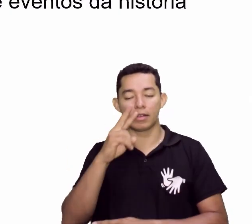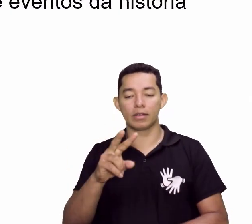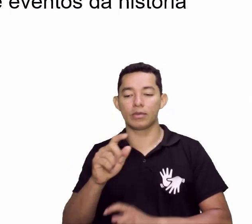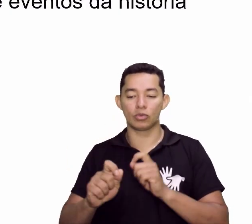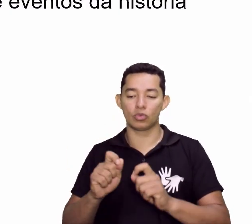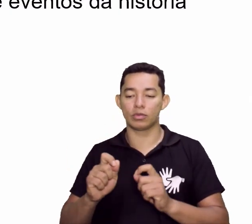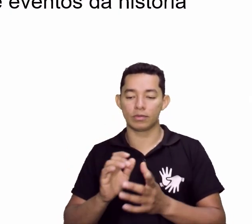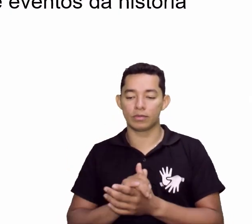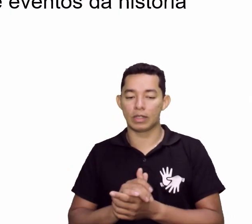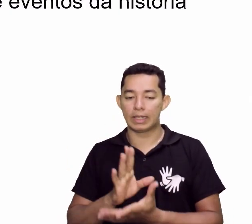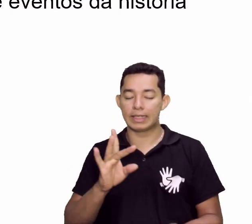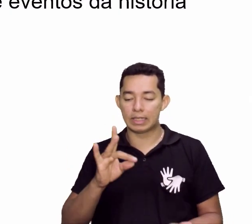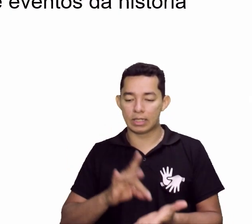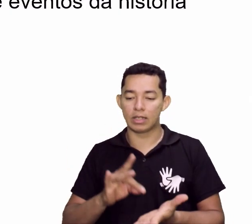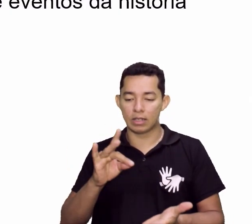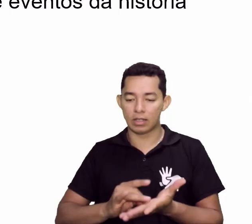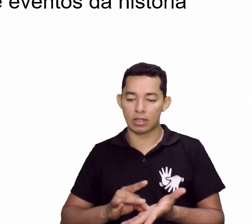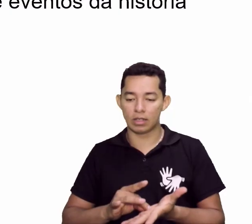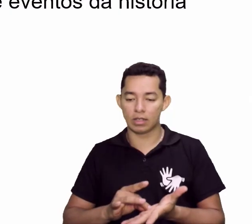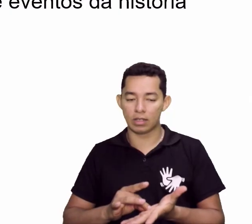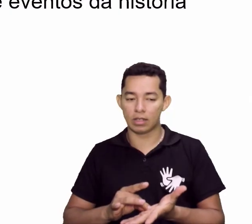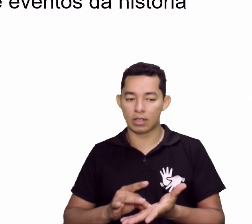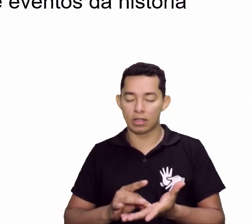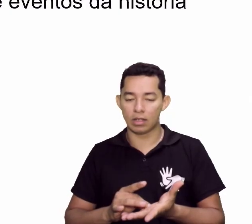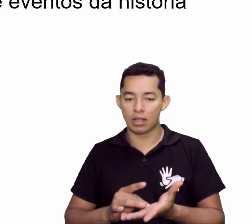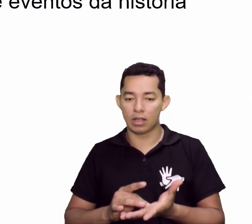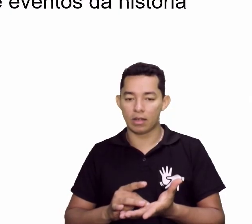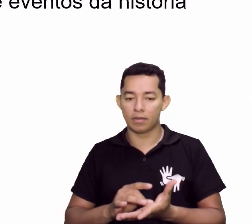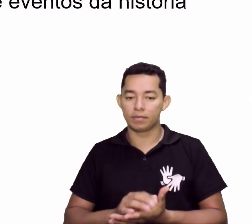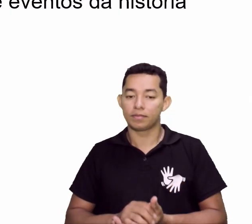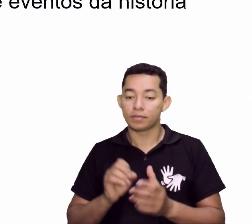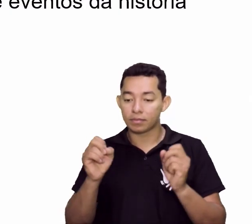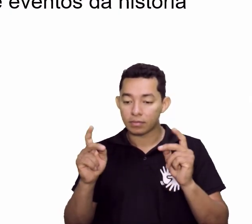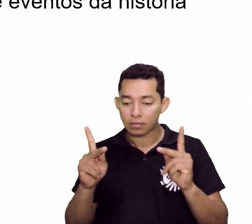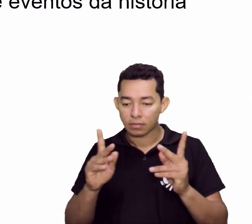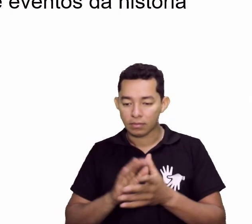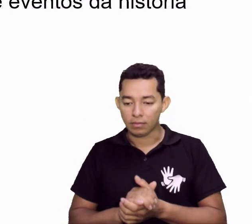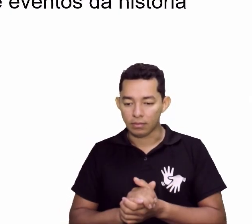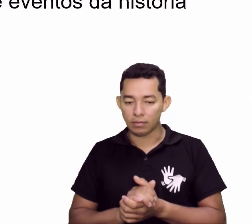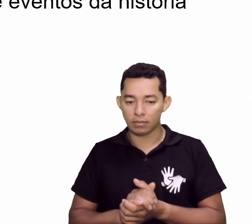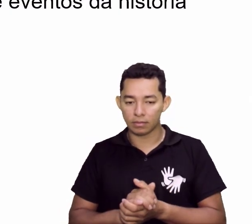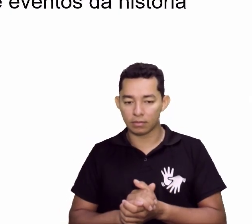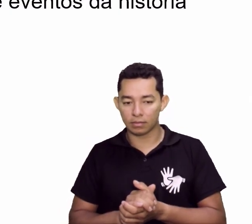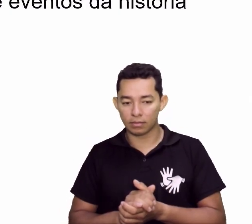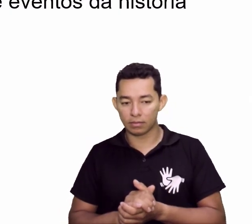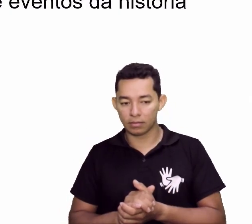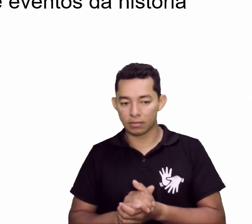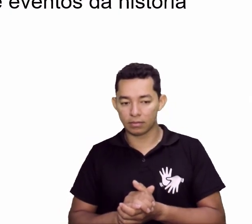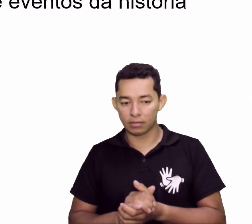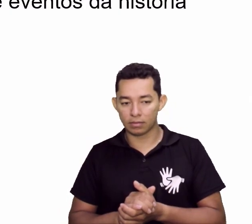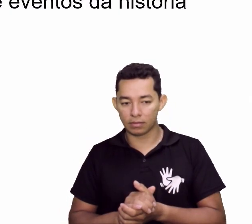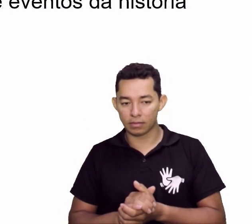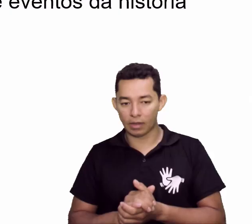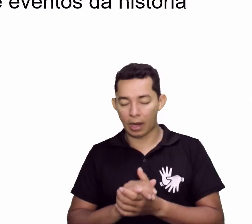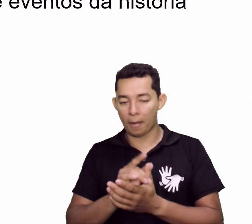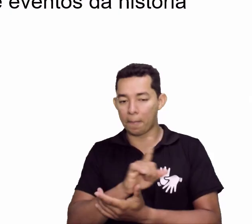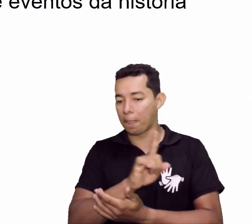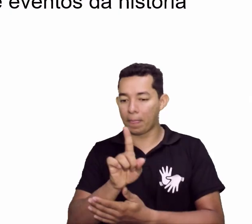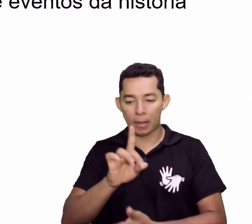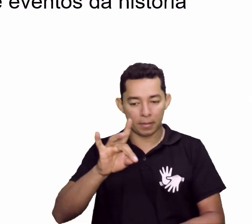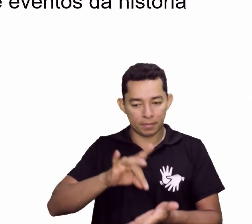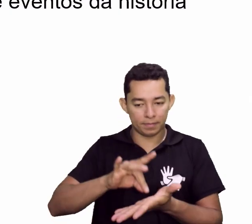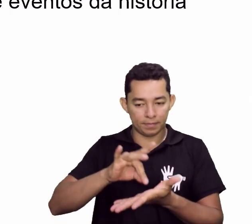está realmente satisfatório, ok? Então, fatos não reais,